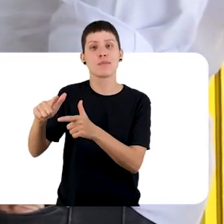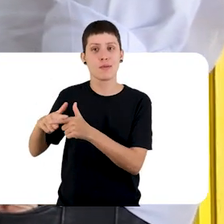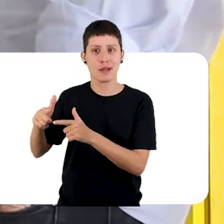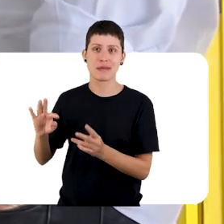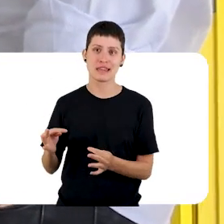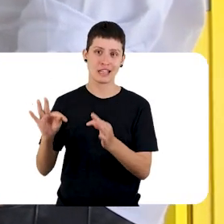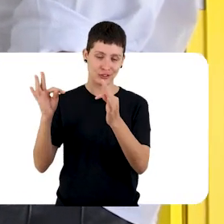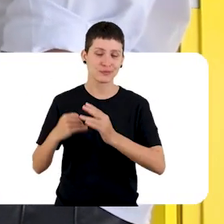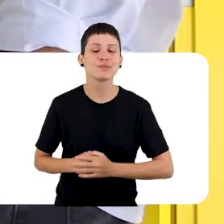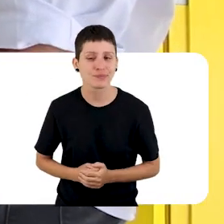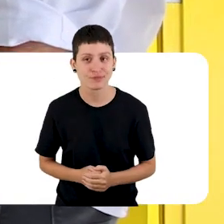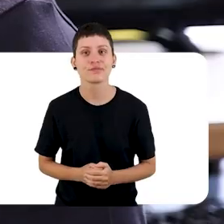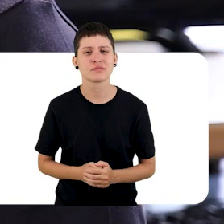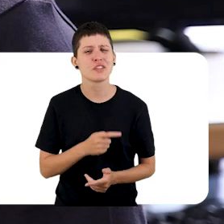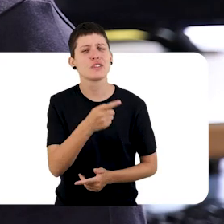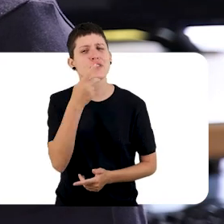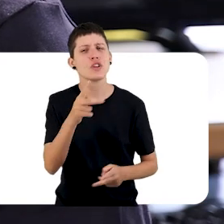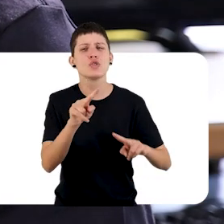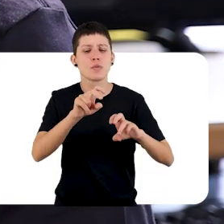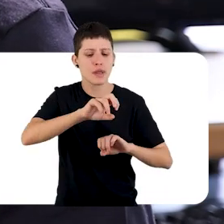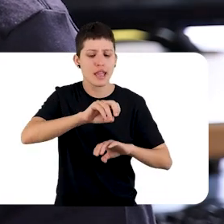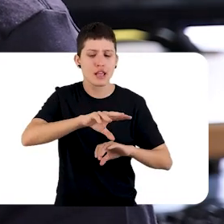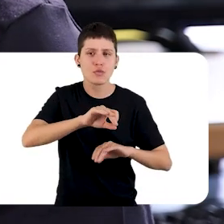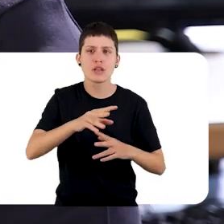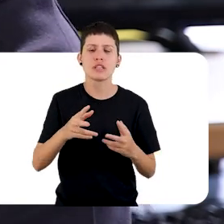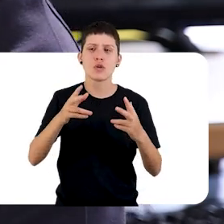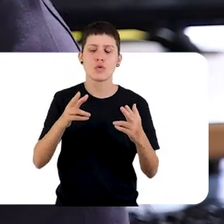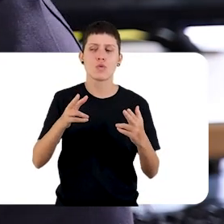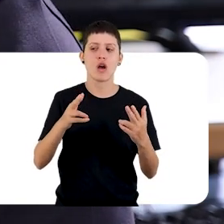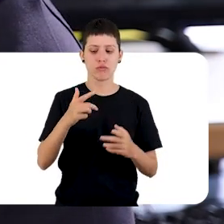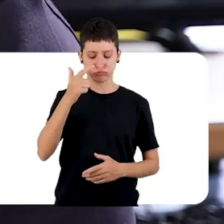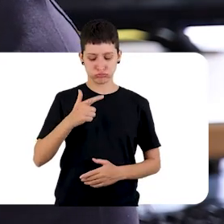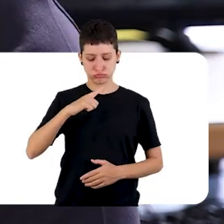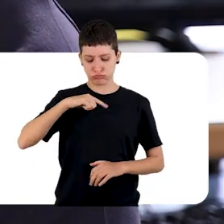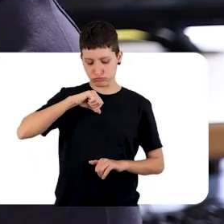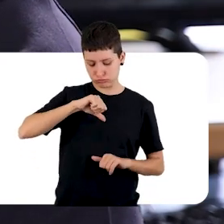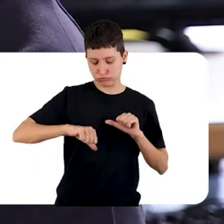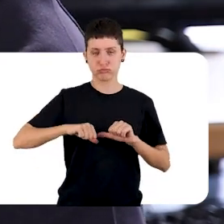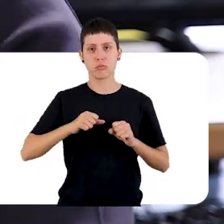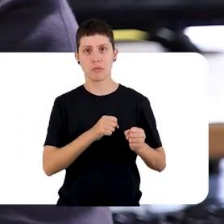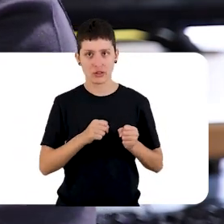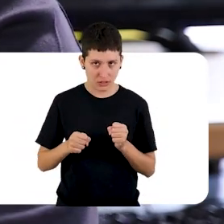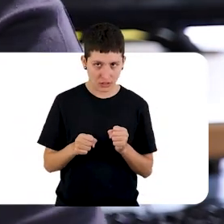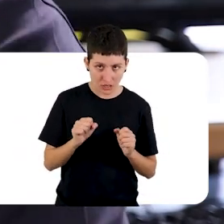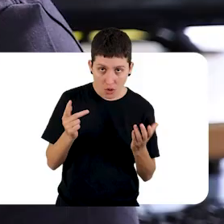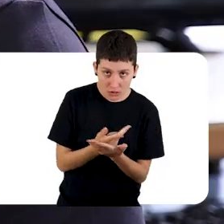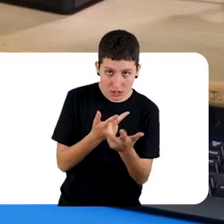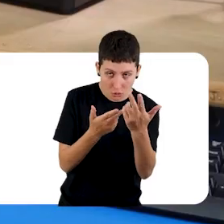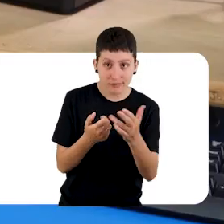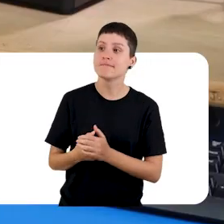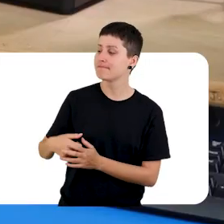pergunta que me chama muita atenção. Você disse educação como agente de mudança. Isso foi o que aconteceu com